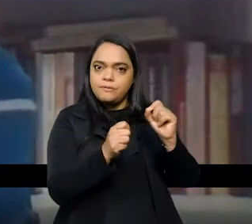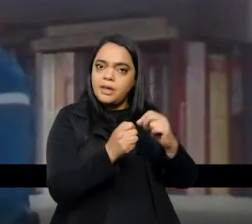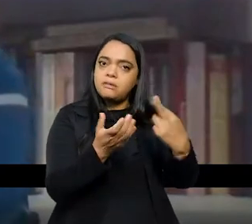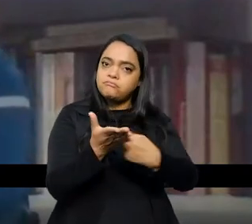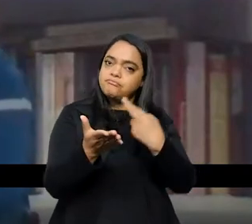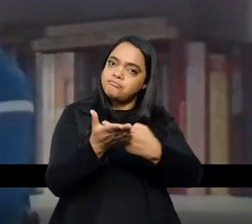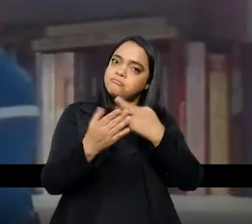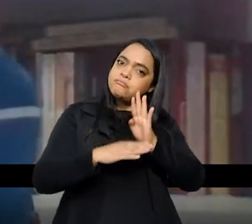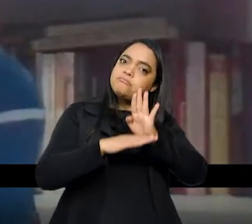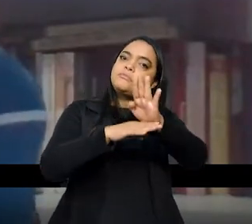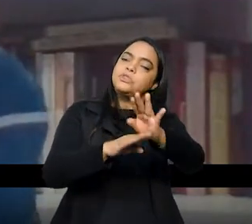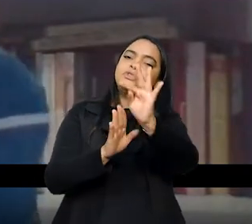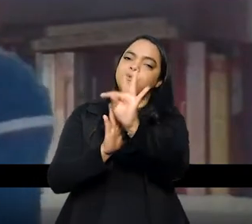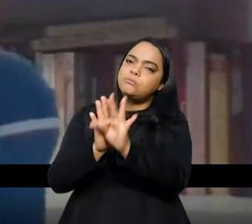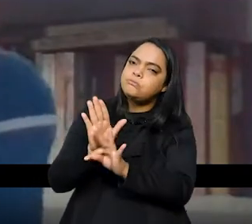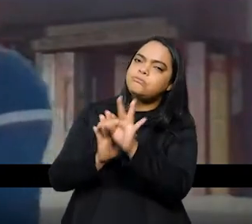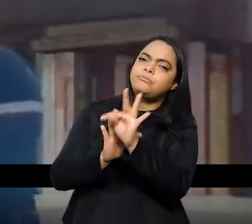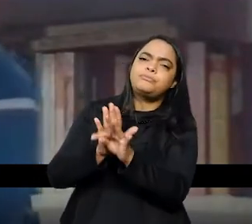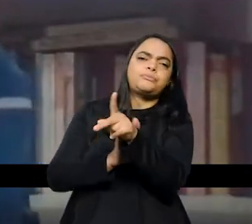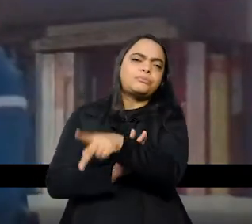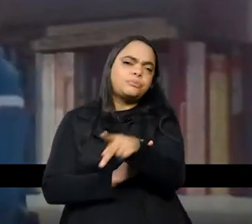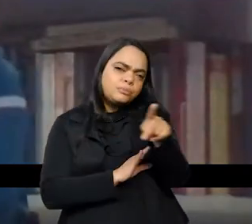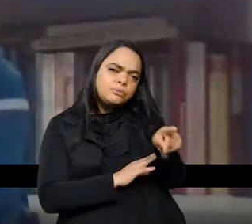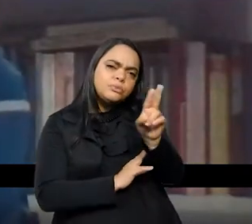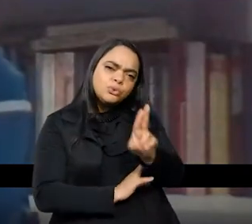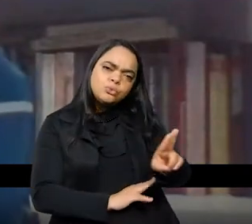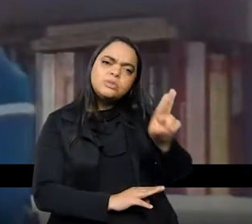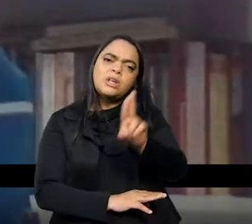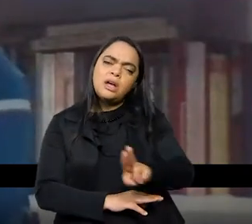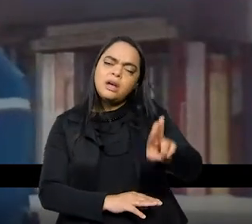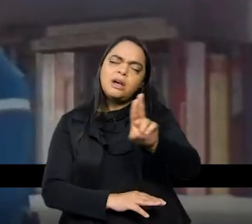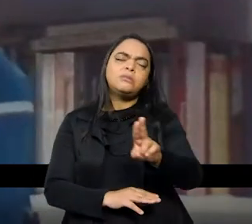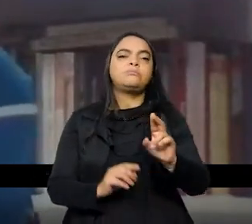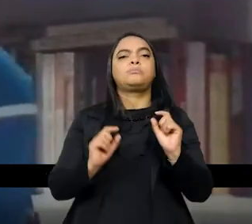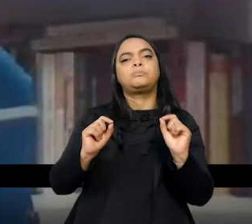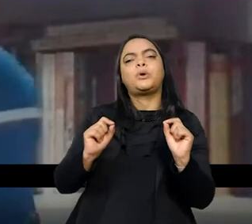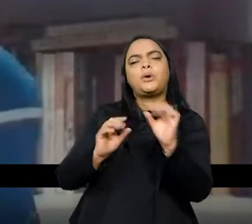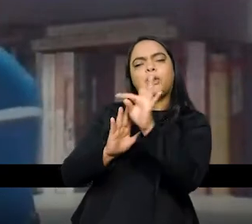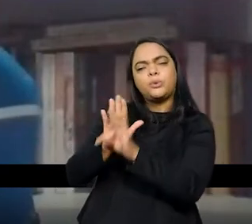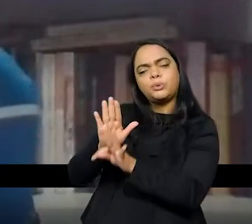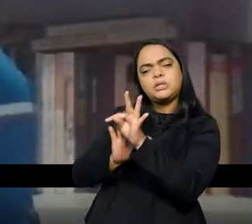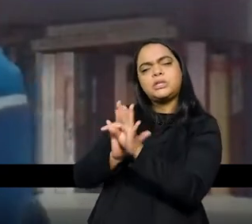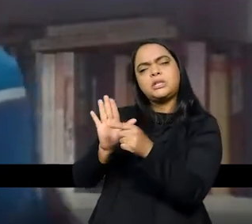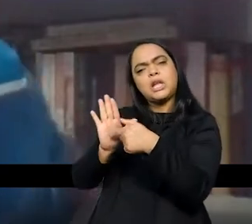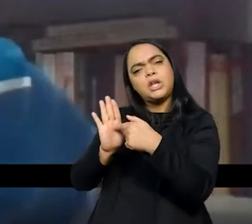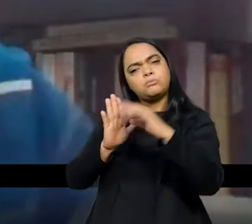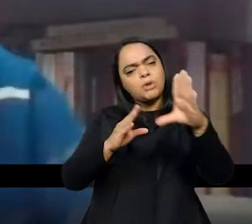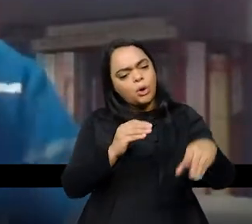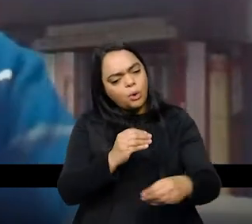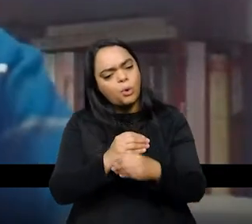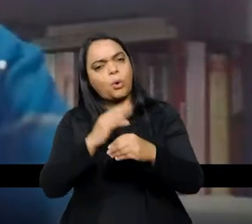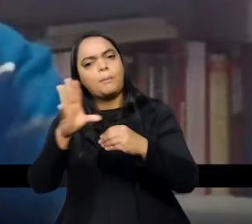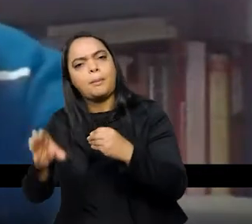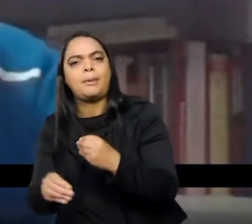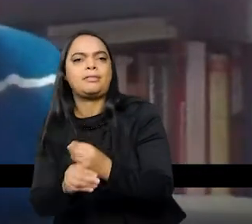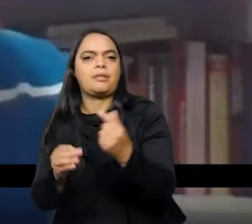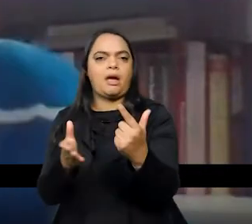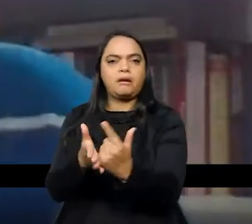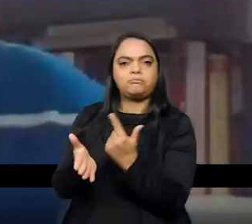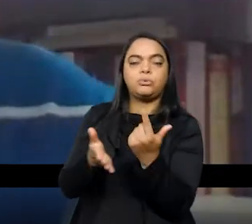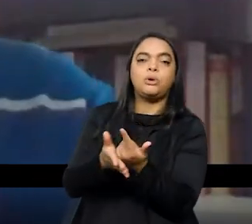texto. Né? Muitos professores a utilizaram como texto complementar dos livros didáticos. Aquilo lá